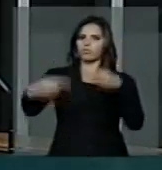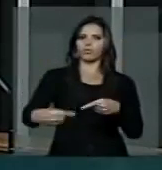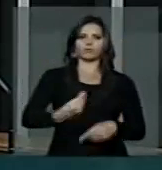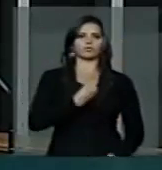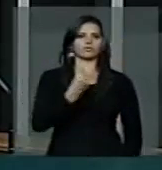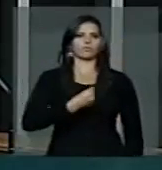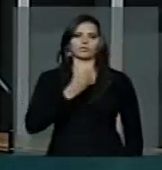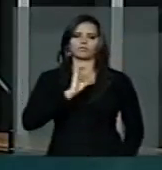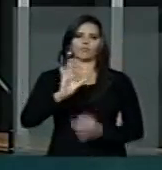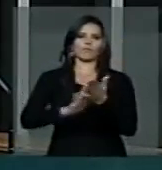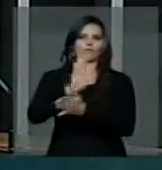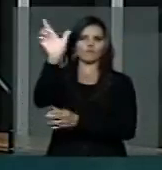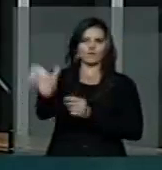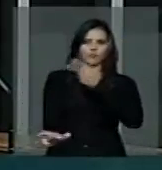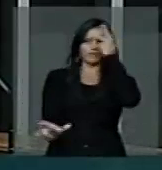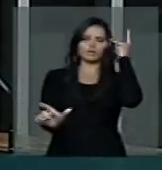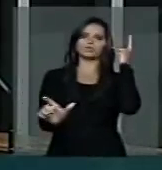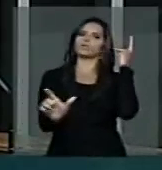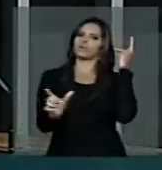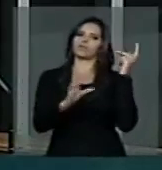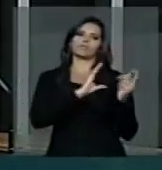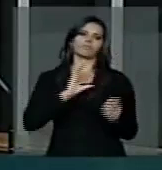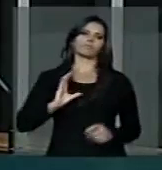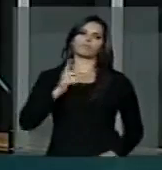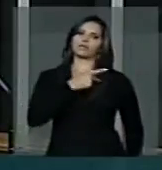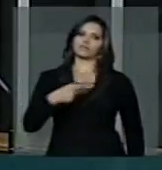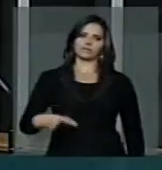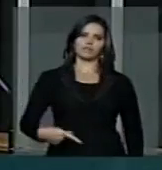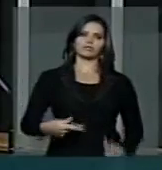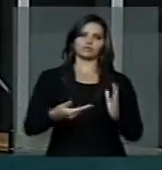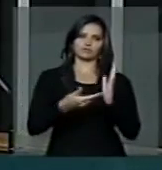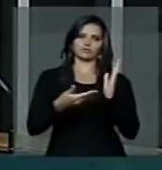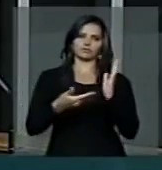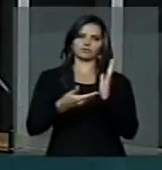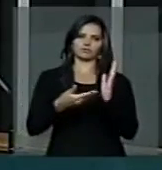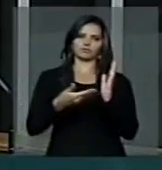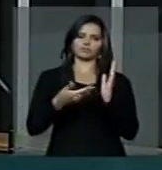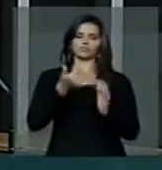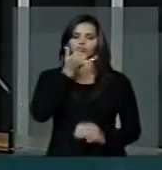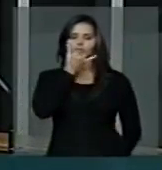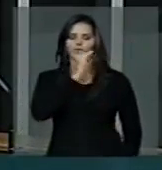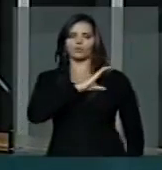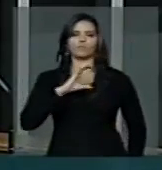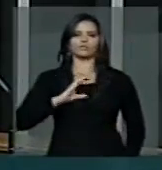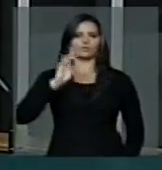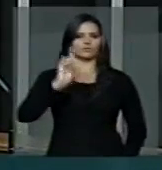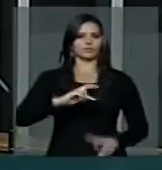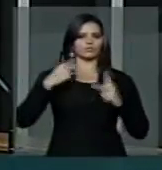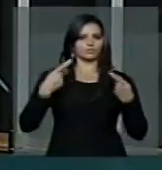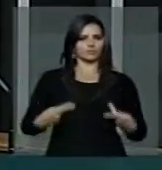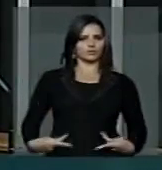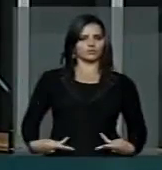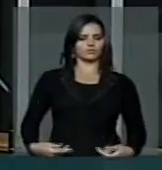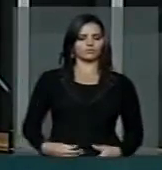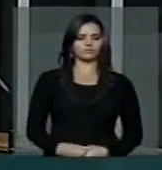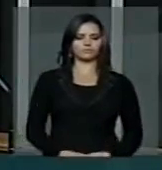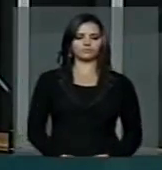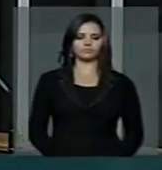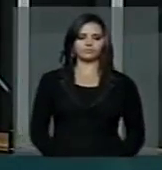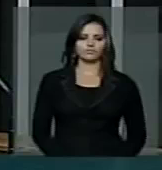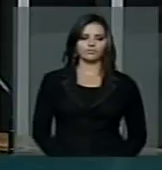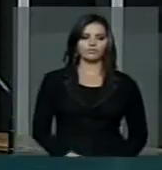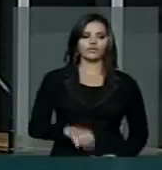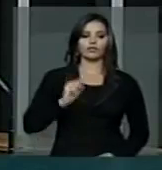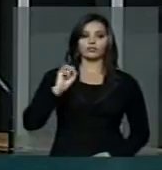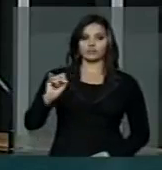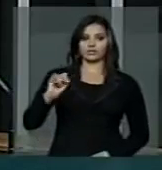presença do pastor Marcos Feliciano na presidência da na presidência da Comissão de Direitos Humanos e Minorias. Se